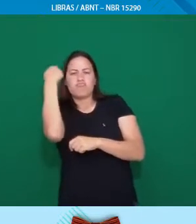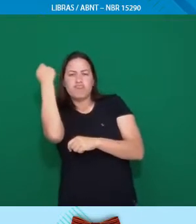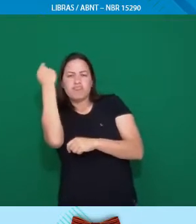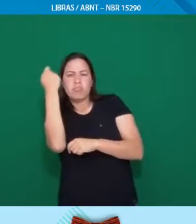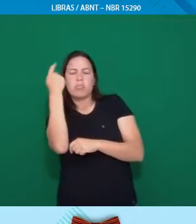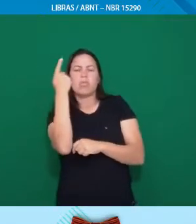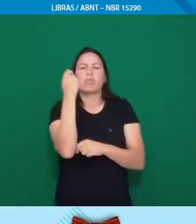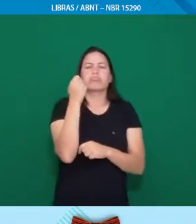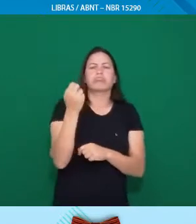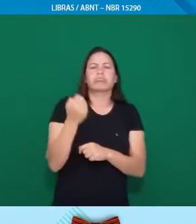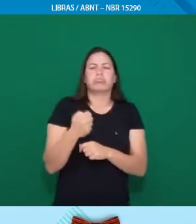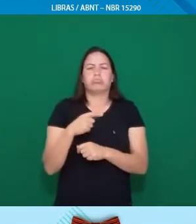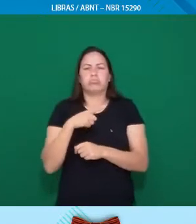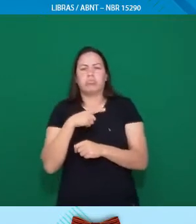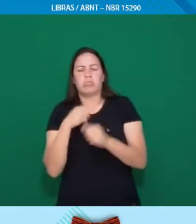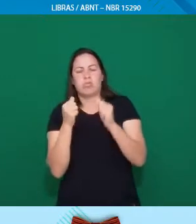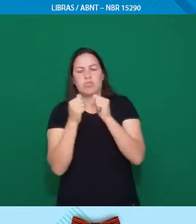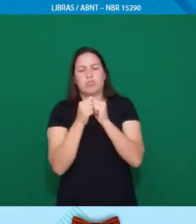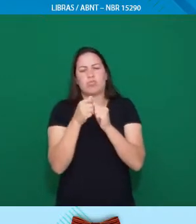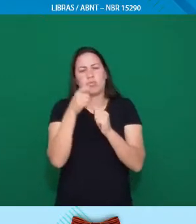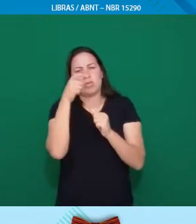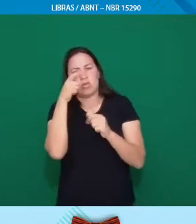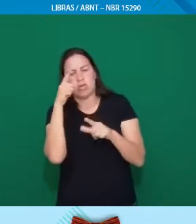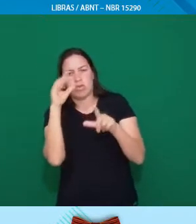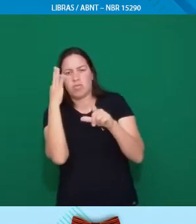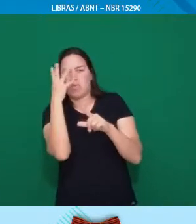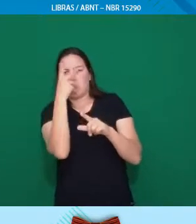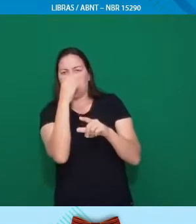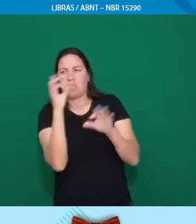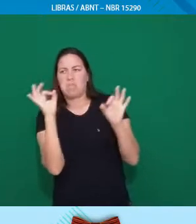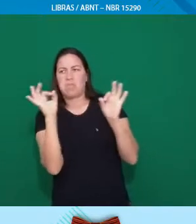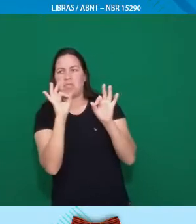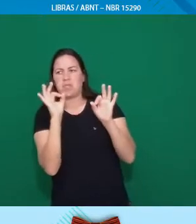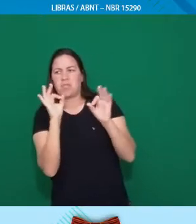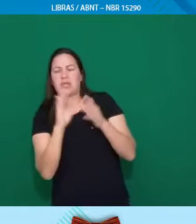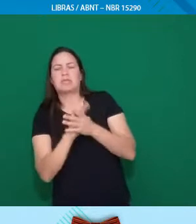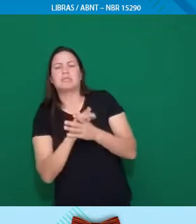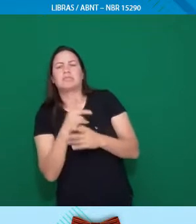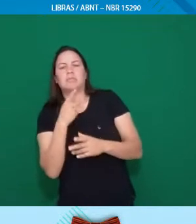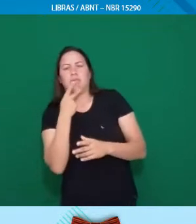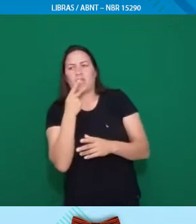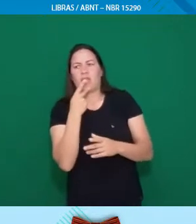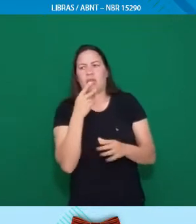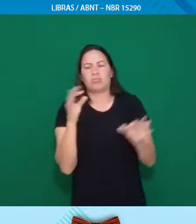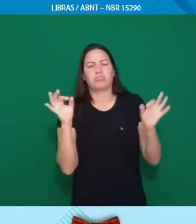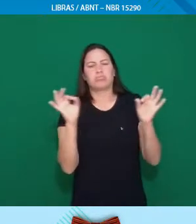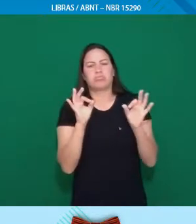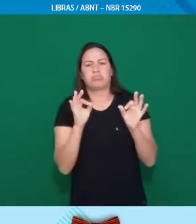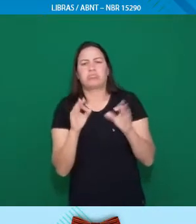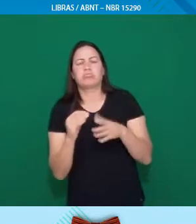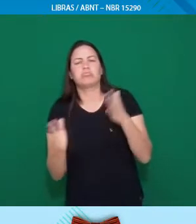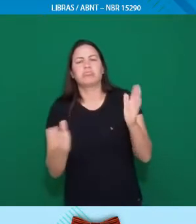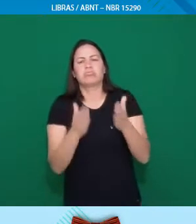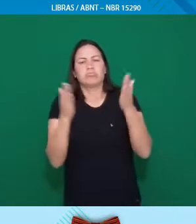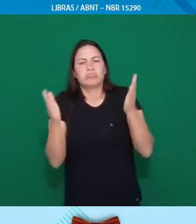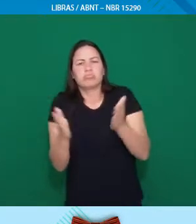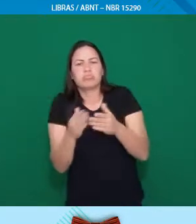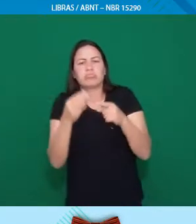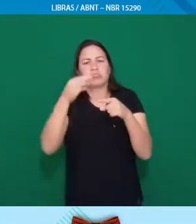até o acompanhei chame e foi muito bem isso quer dizer que